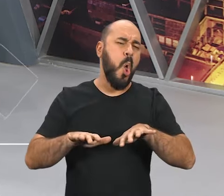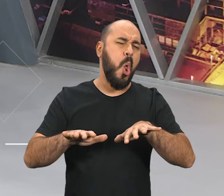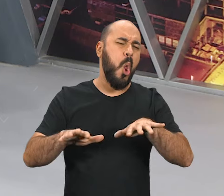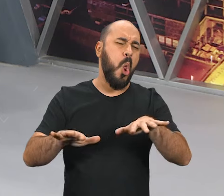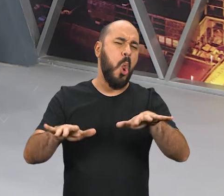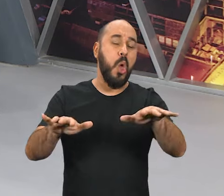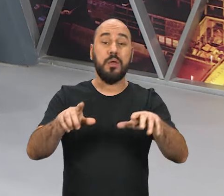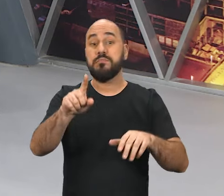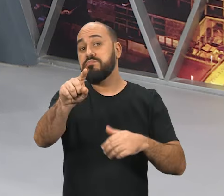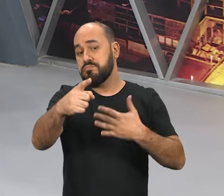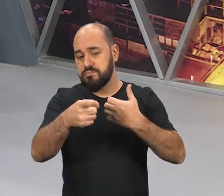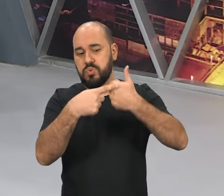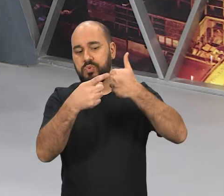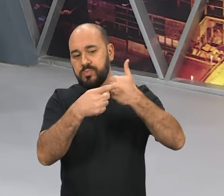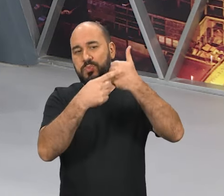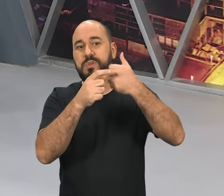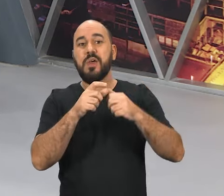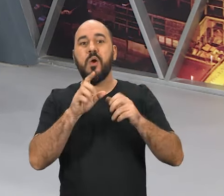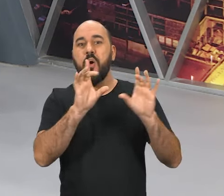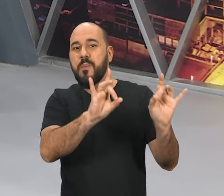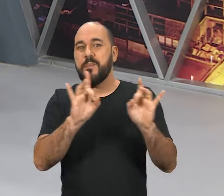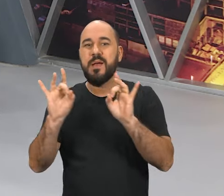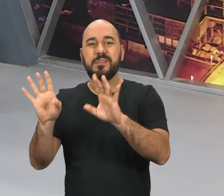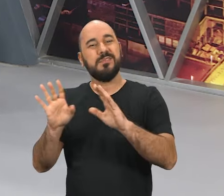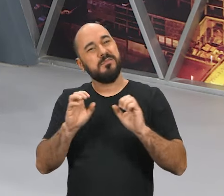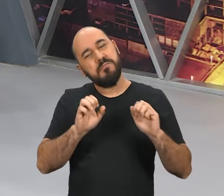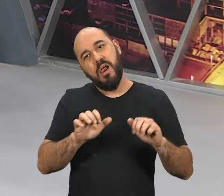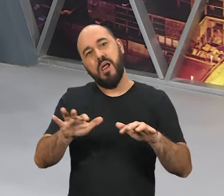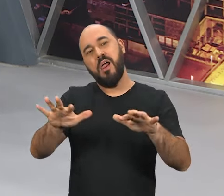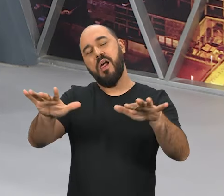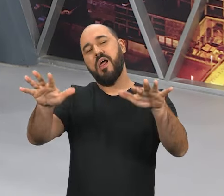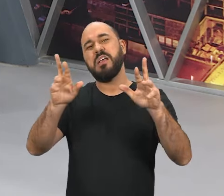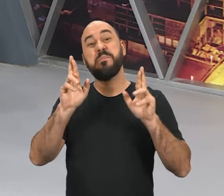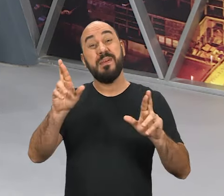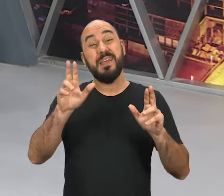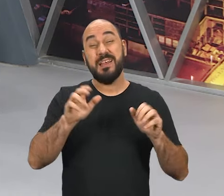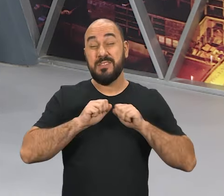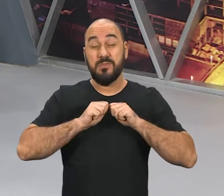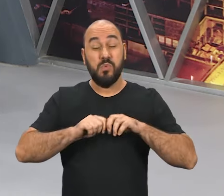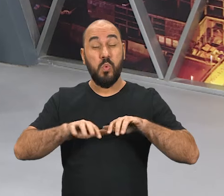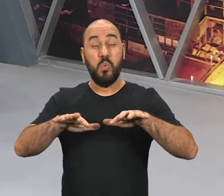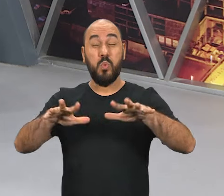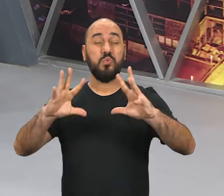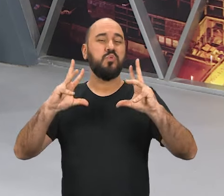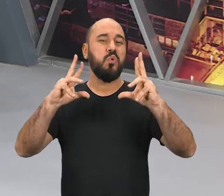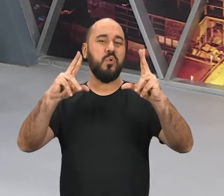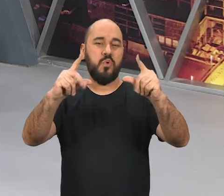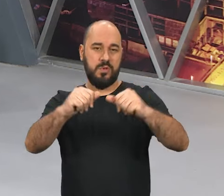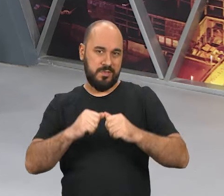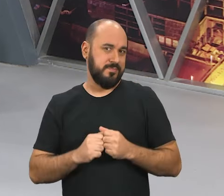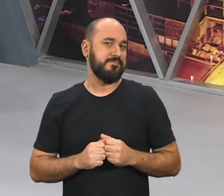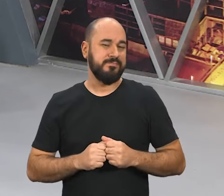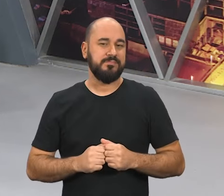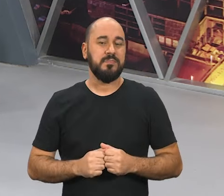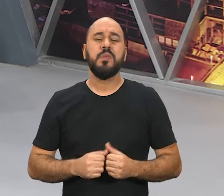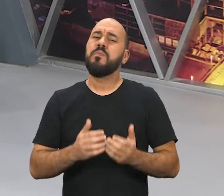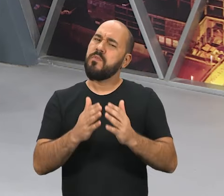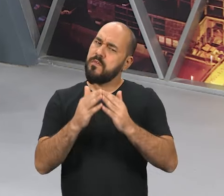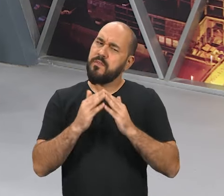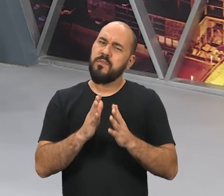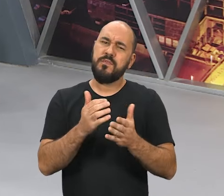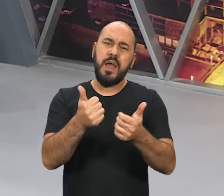alcance e levar esperança para mais pessoas. Então, vai lá, se inscreva no canal do YouTube, por